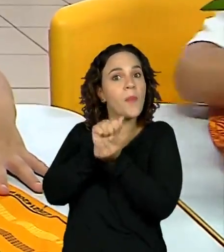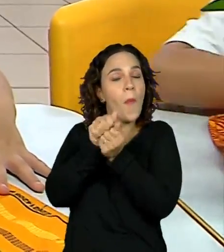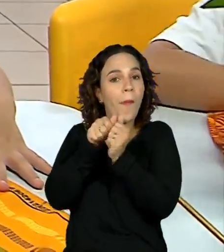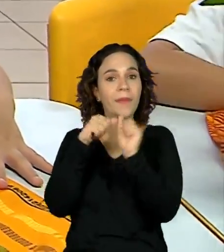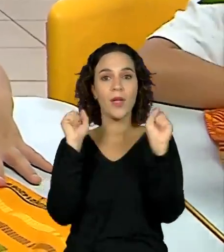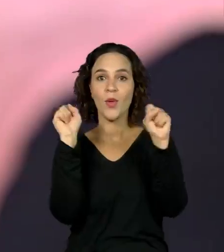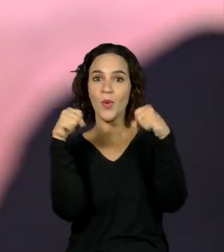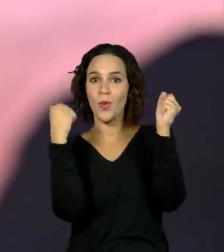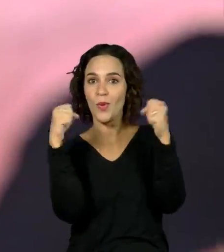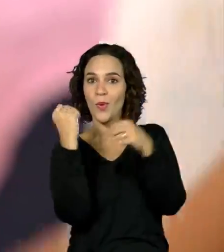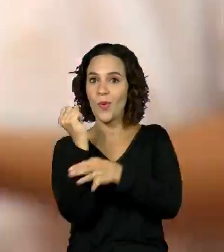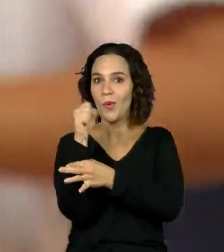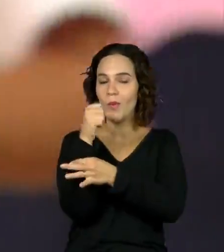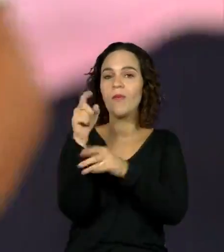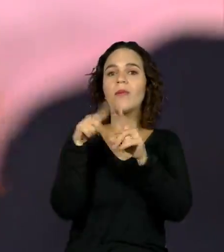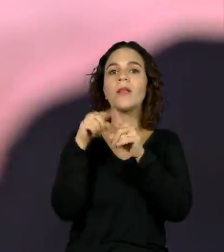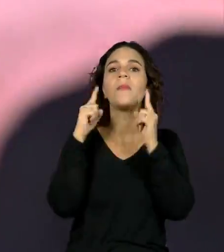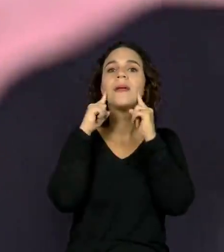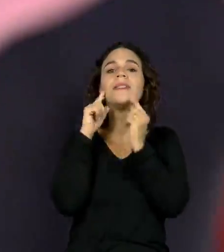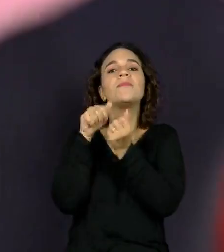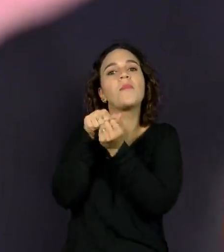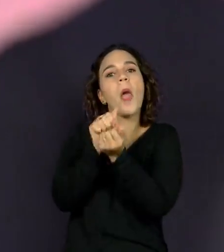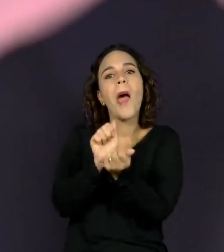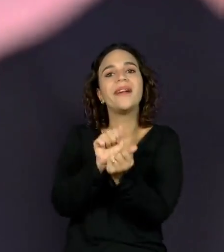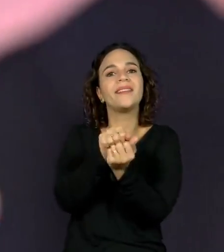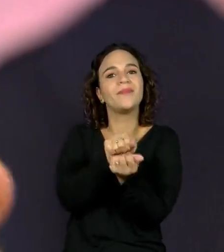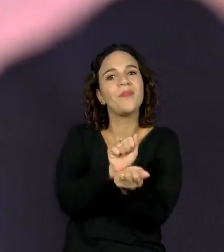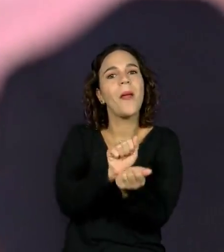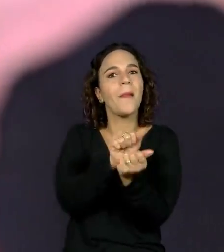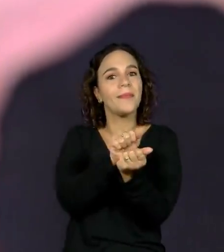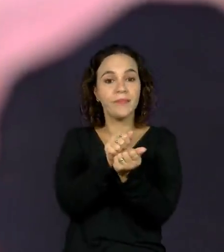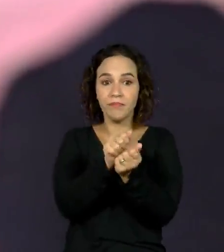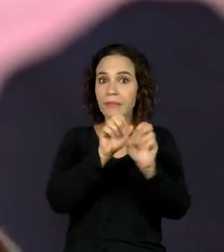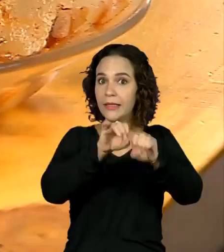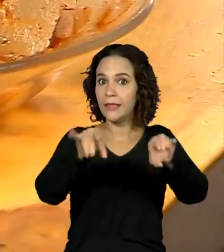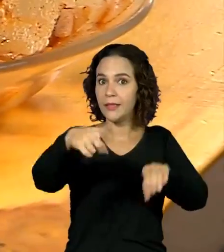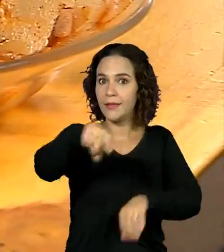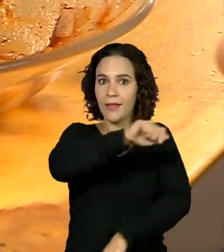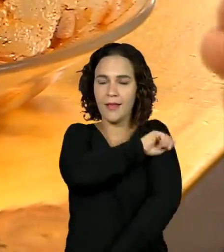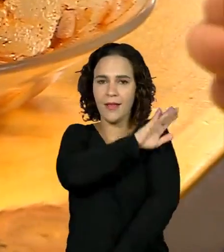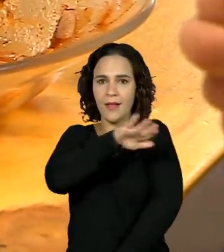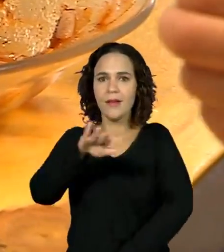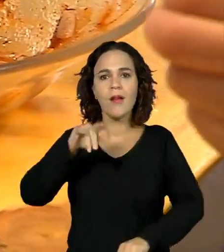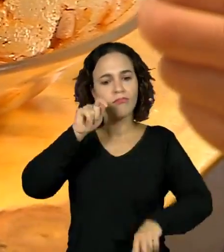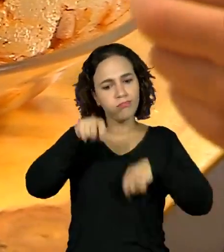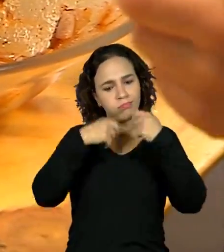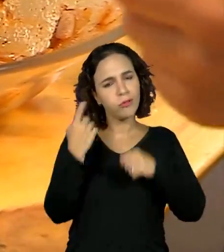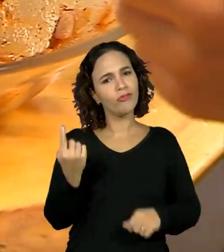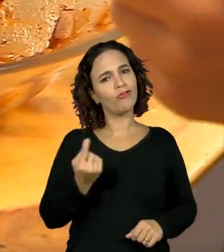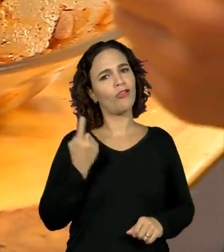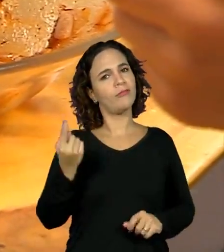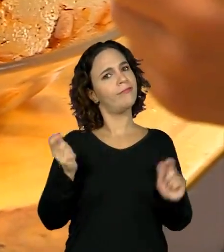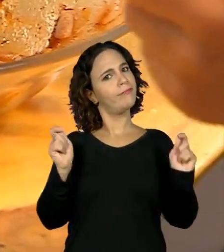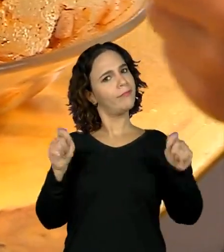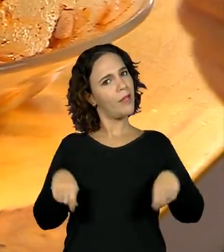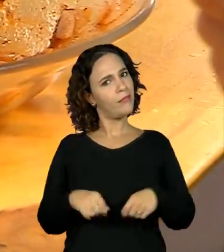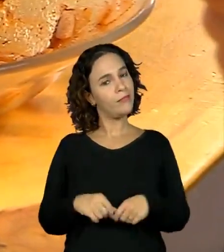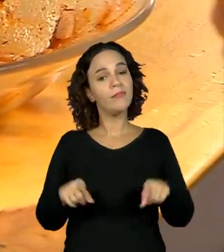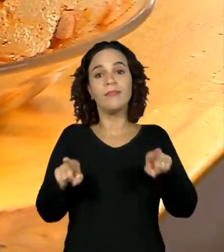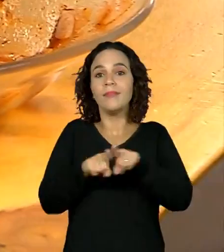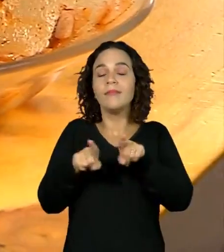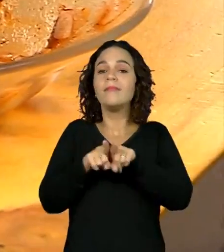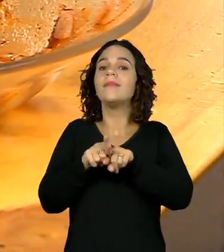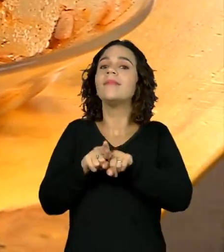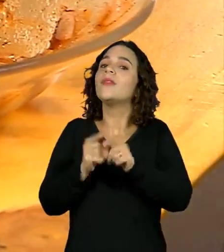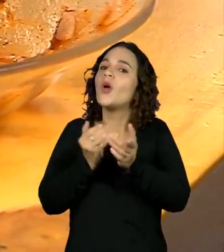coordenação motora e musculatura da boca, ensinando aos alunos a se alimentarem sozinhos, introduzindo um